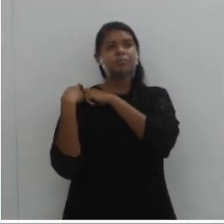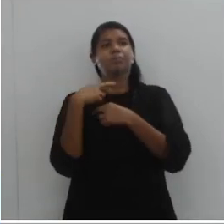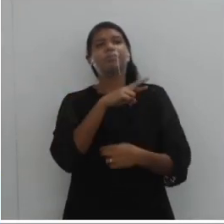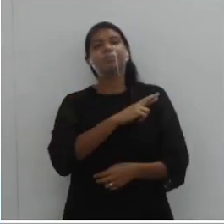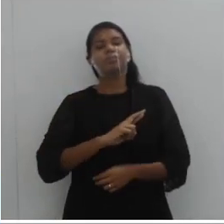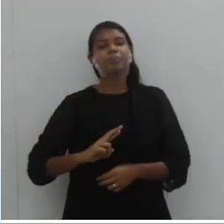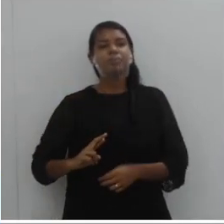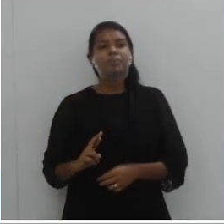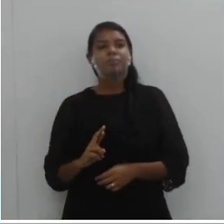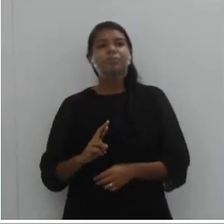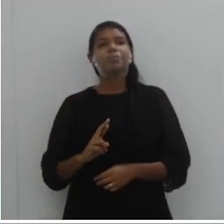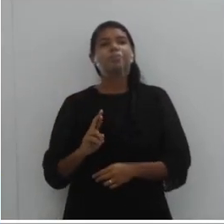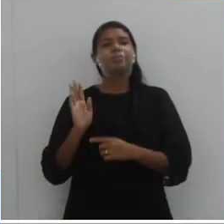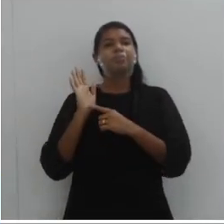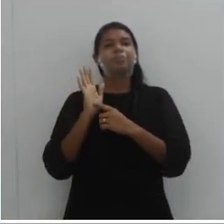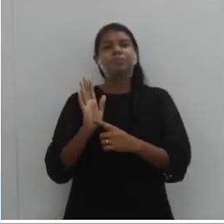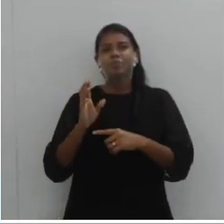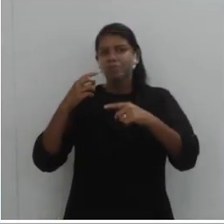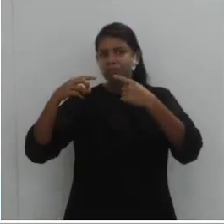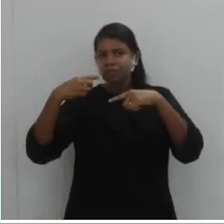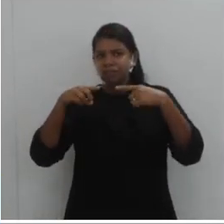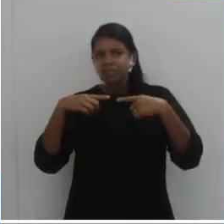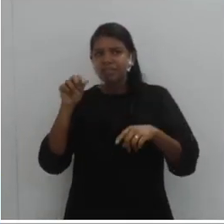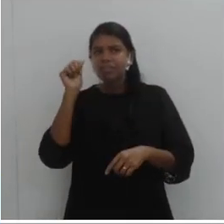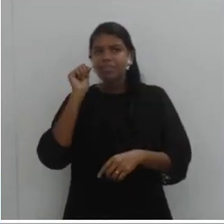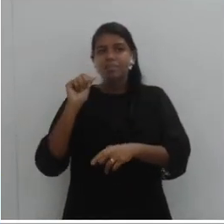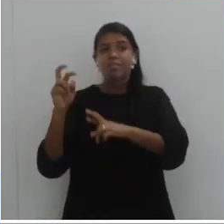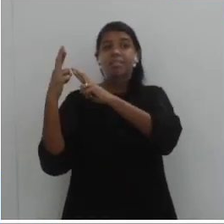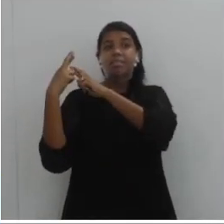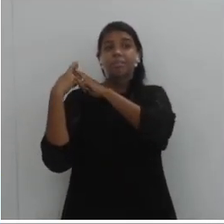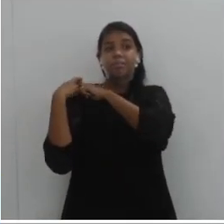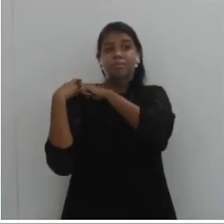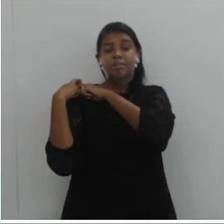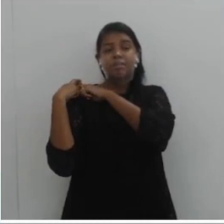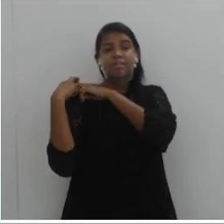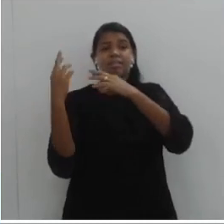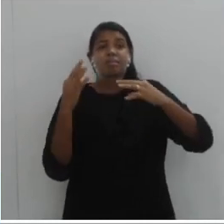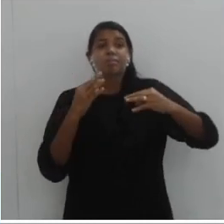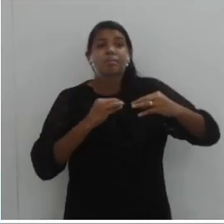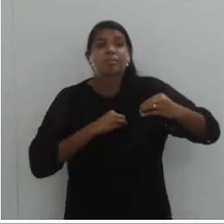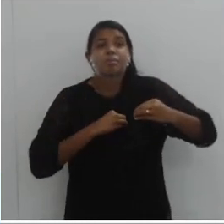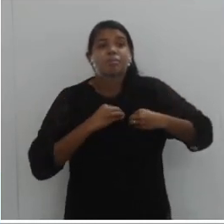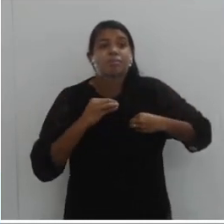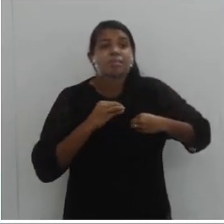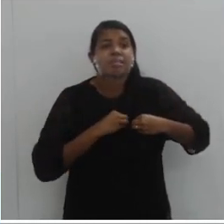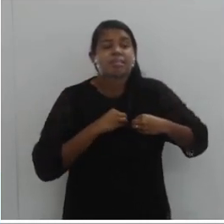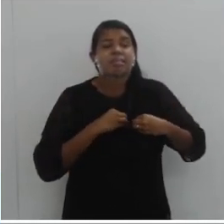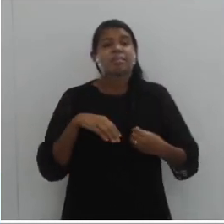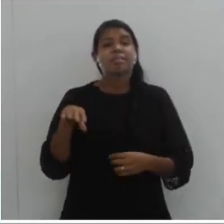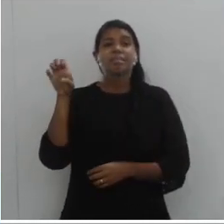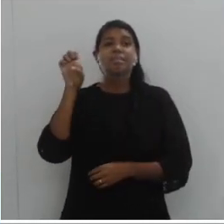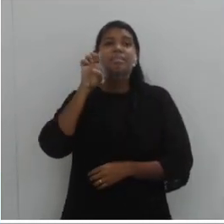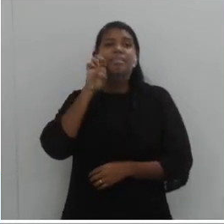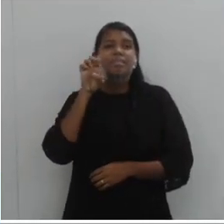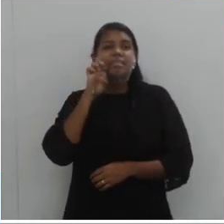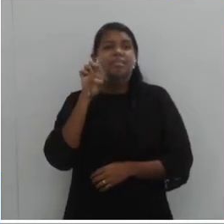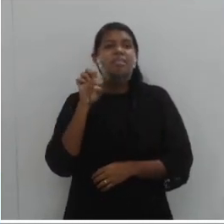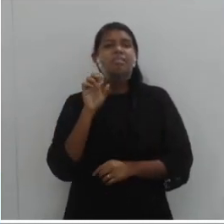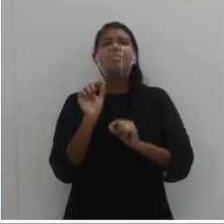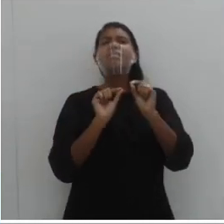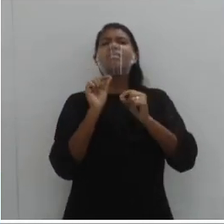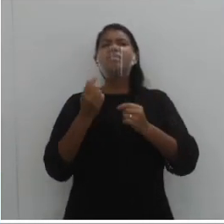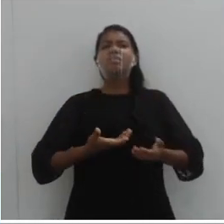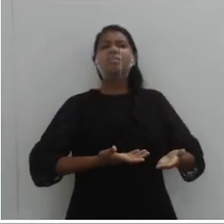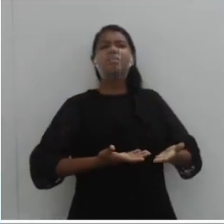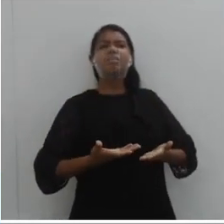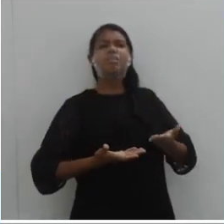primitivo alegava que a mulher era responsável pelo grande pecado, Eva. Então, o que era a função da mulher? Eu deixei